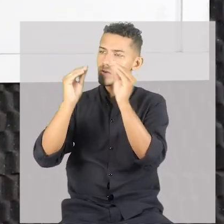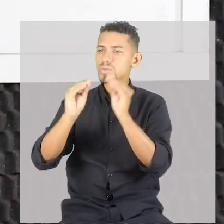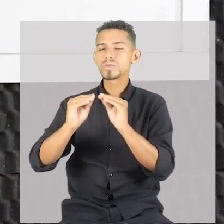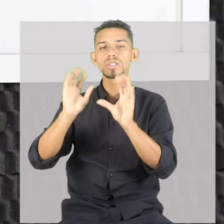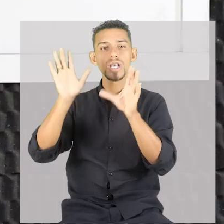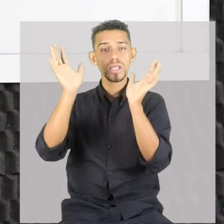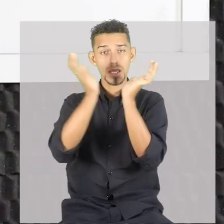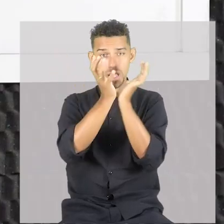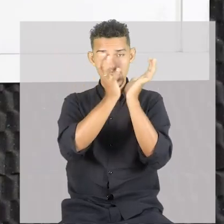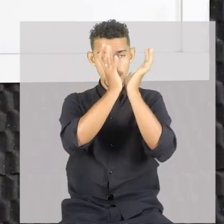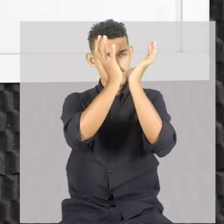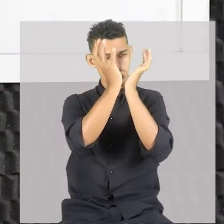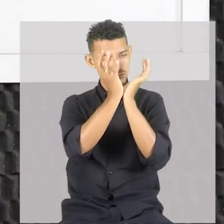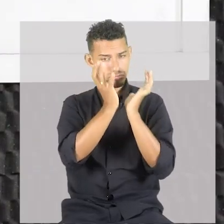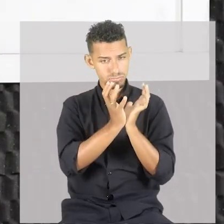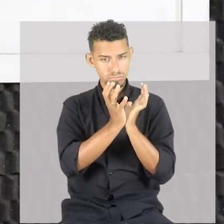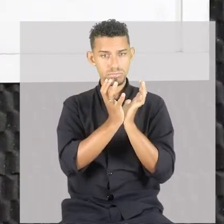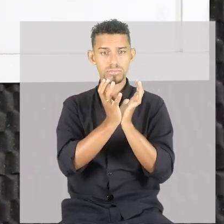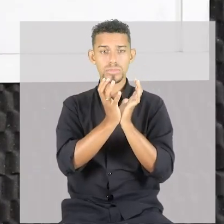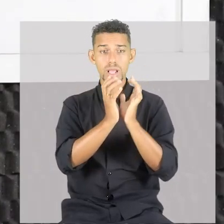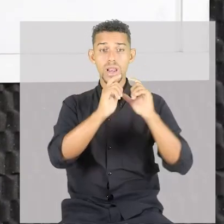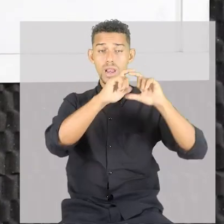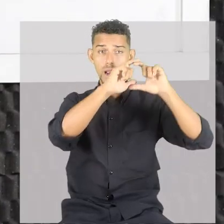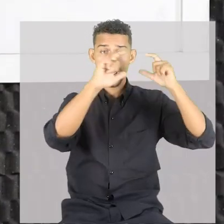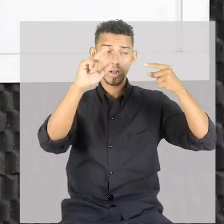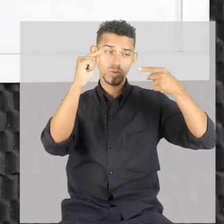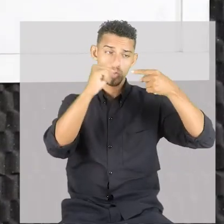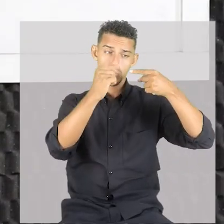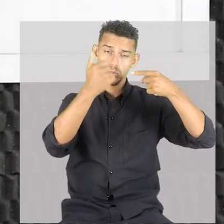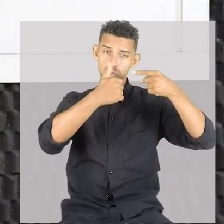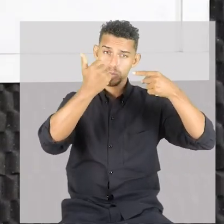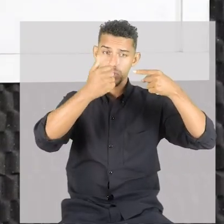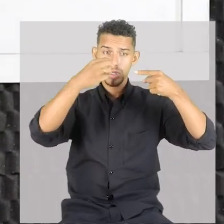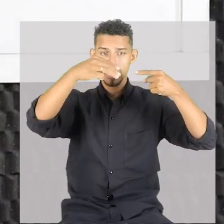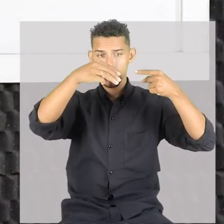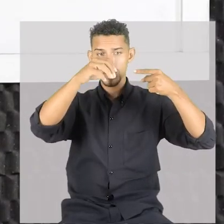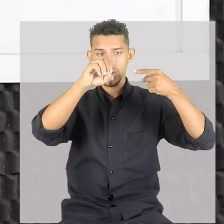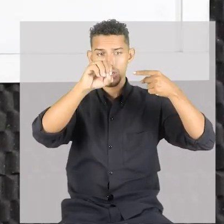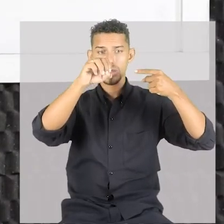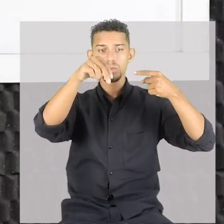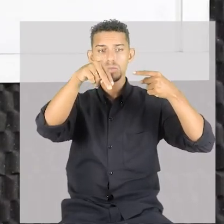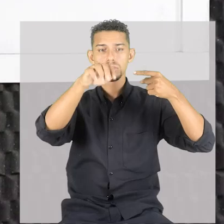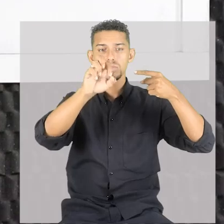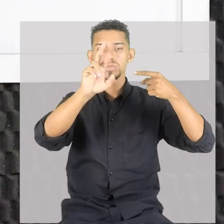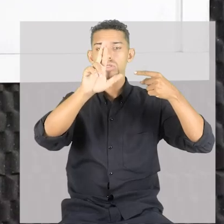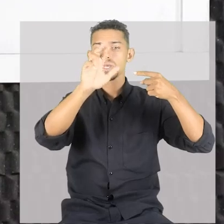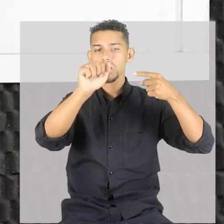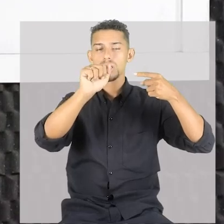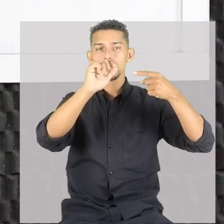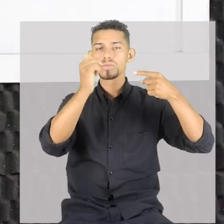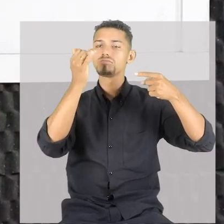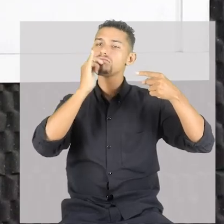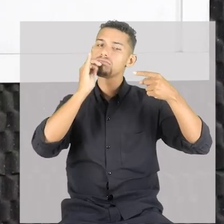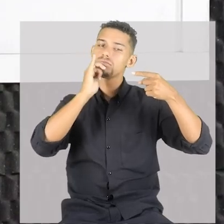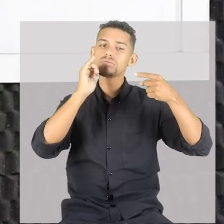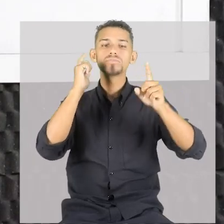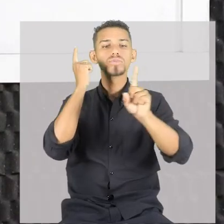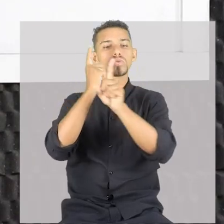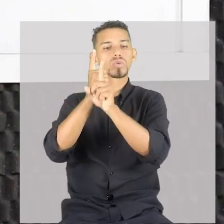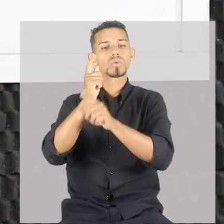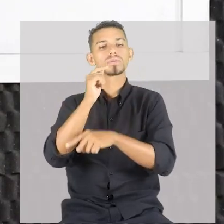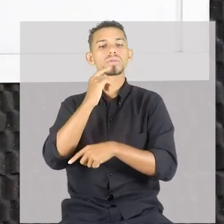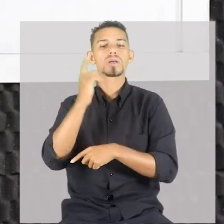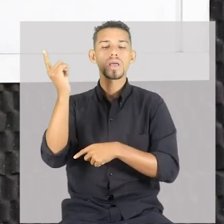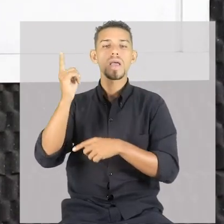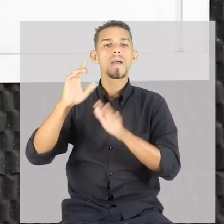dentro desses reinos. Então, lá no reino Monera, você vai escrever aí no teu caderno que a gente encontra as